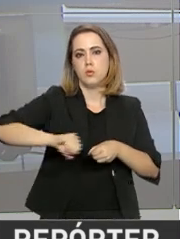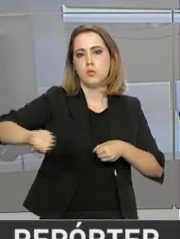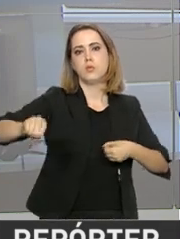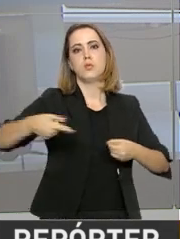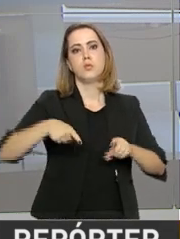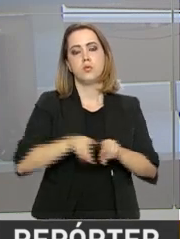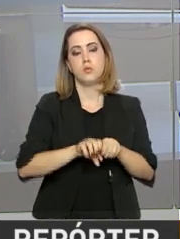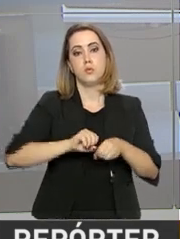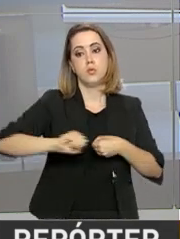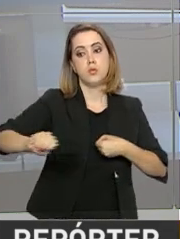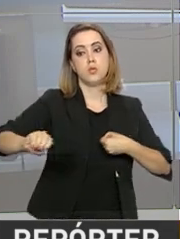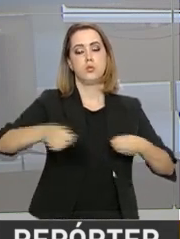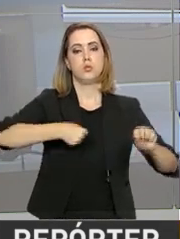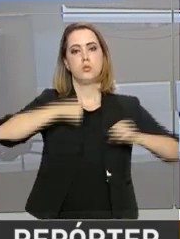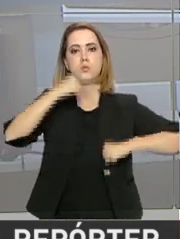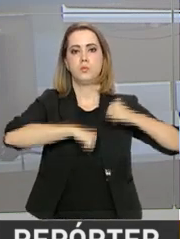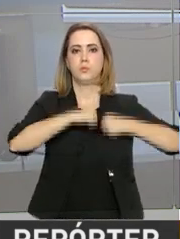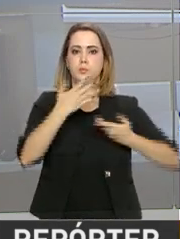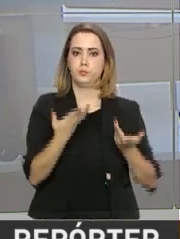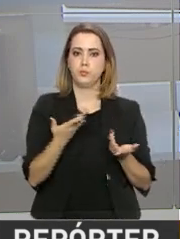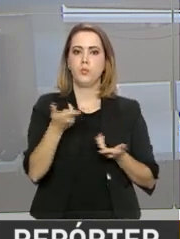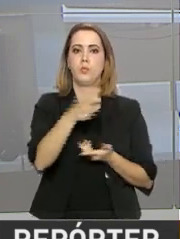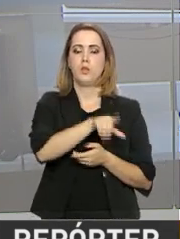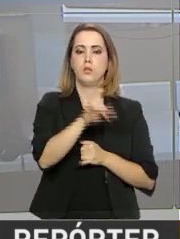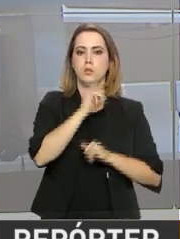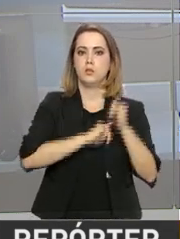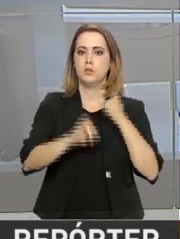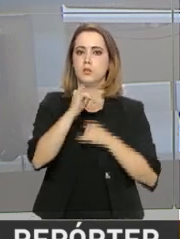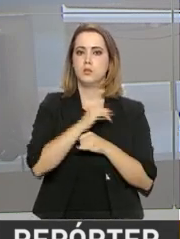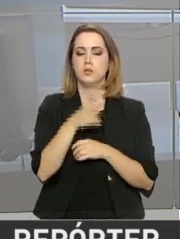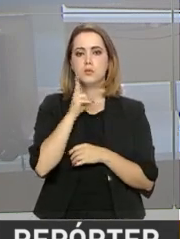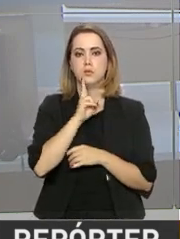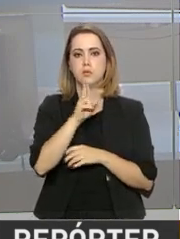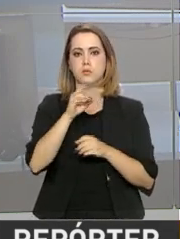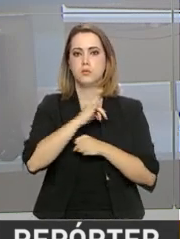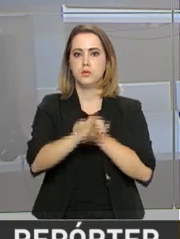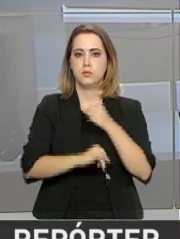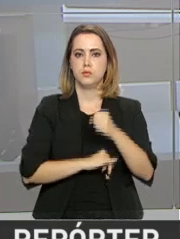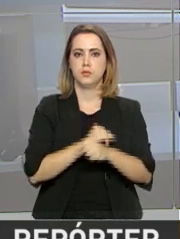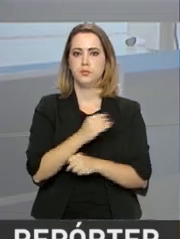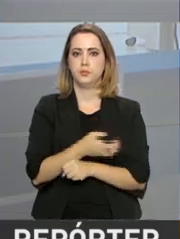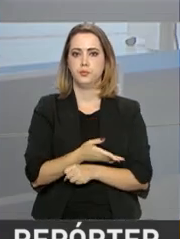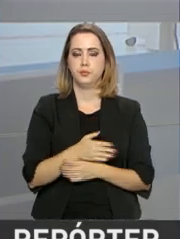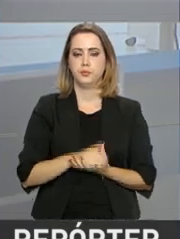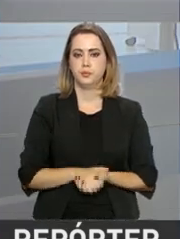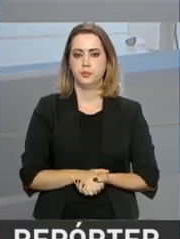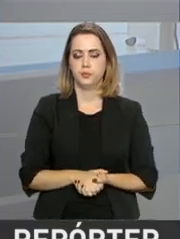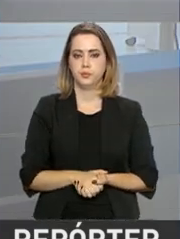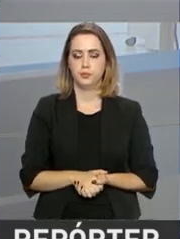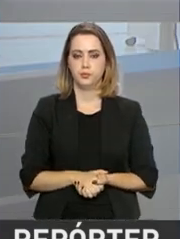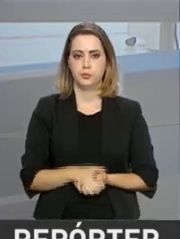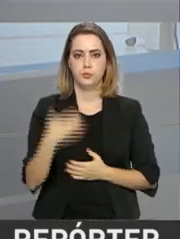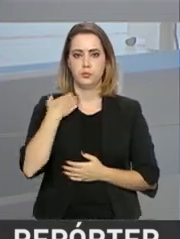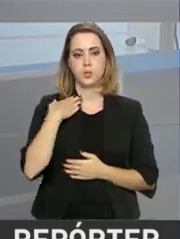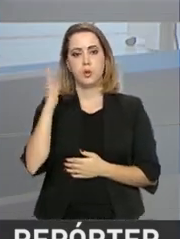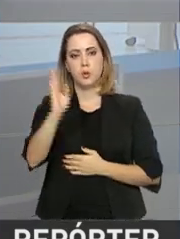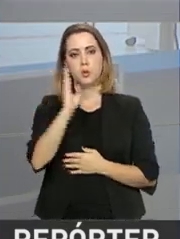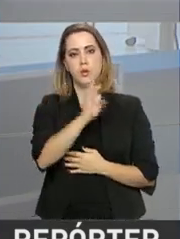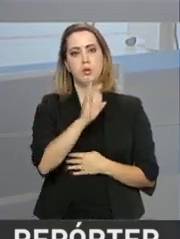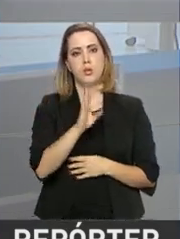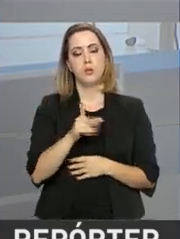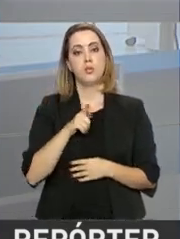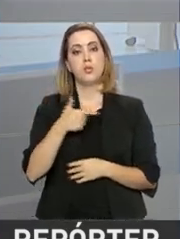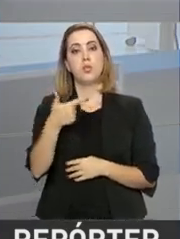Civil Engenharia de Produção outras informações no Portal do MEC na internet o Banco do Brasil